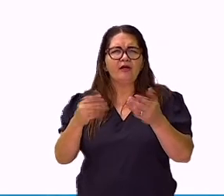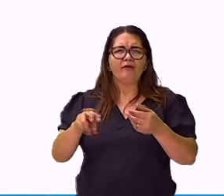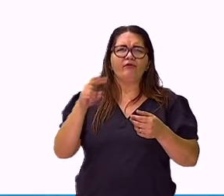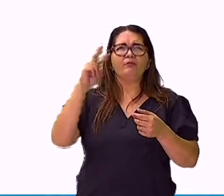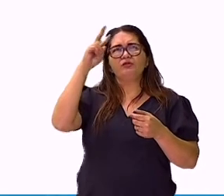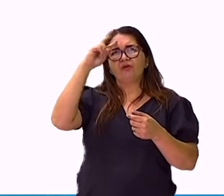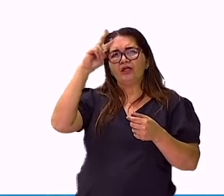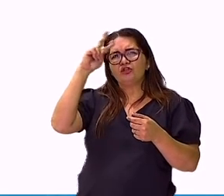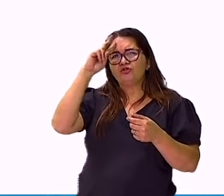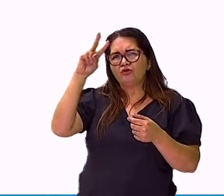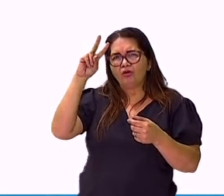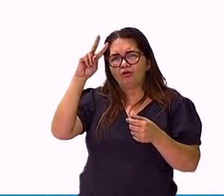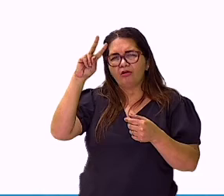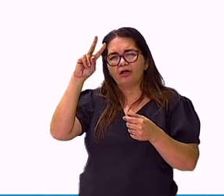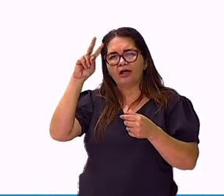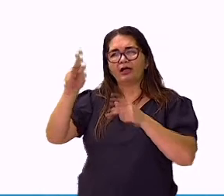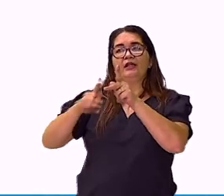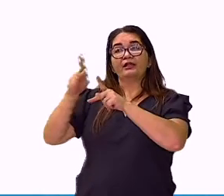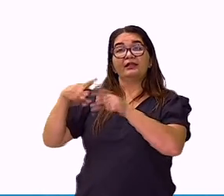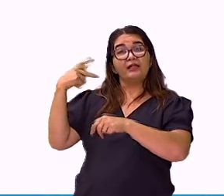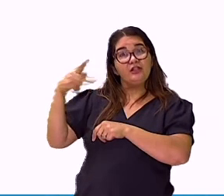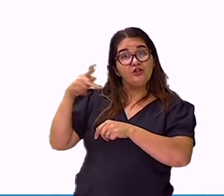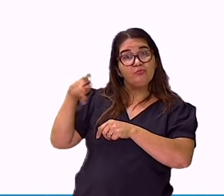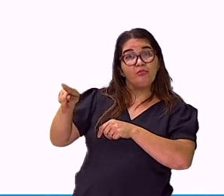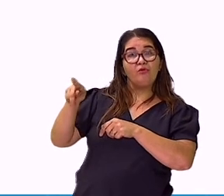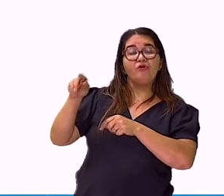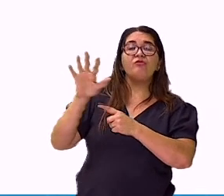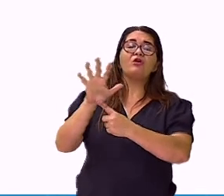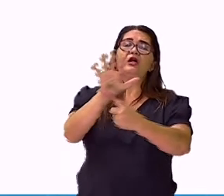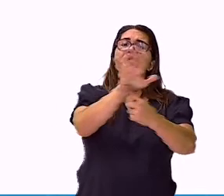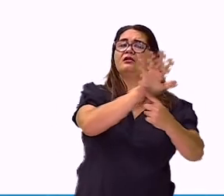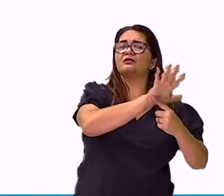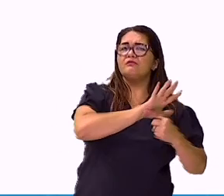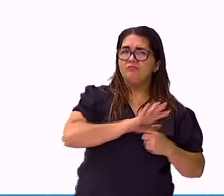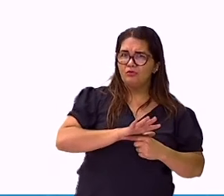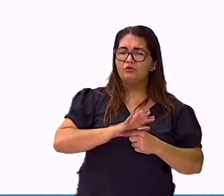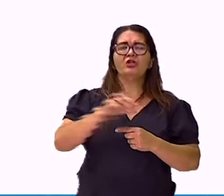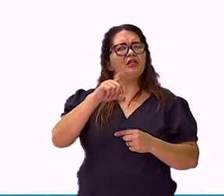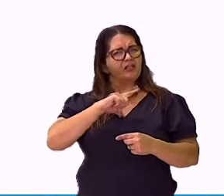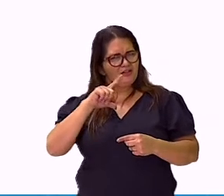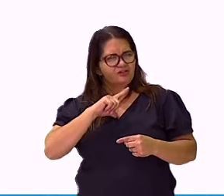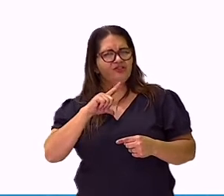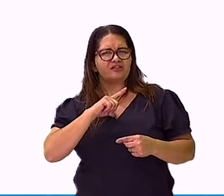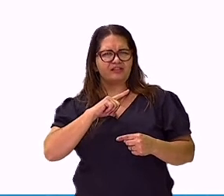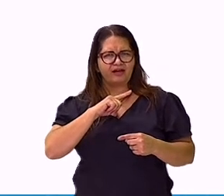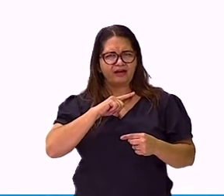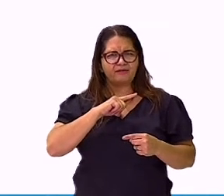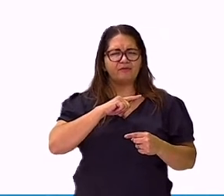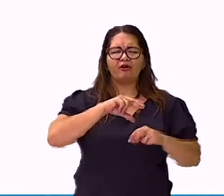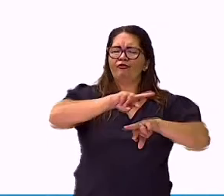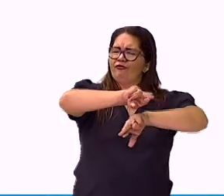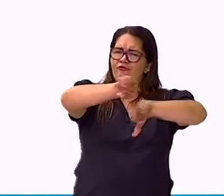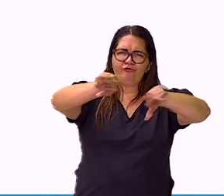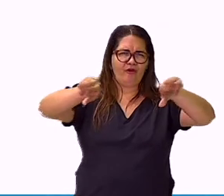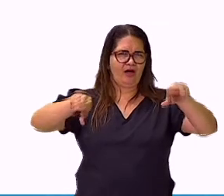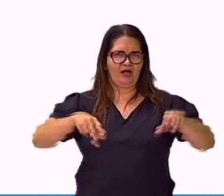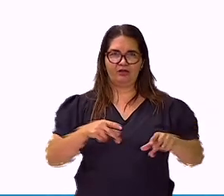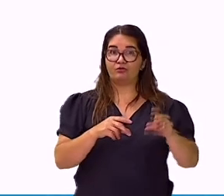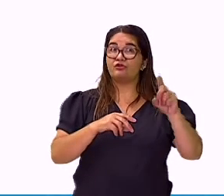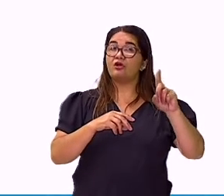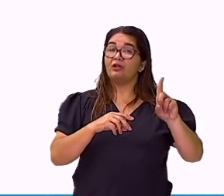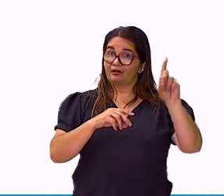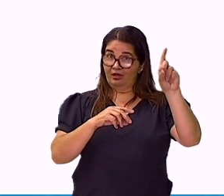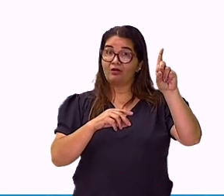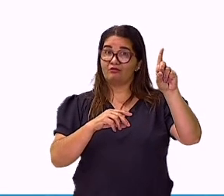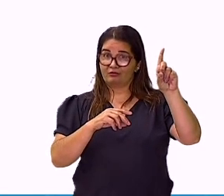história antiga e vão retratar os seus deuses, os elementos místicos dentro desses jogos. O último